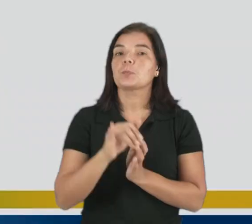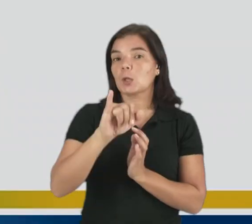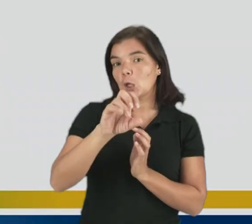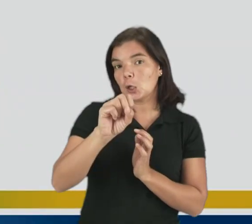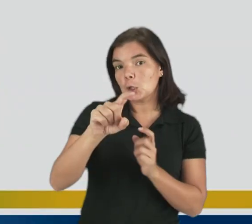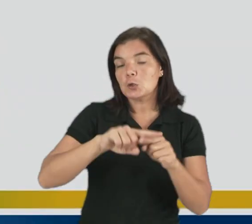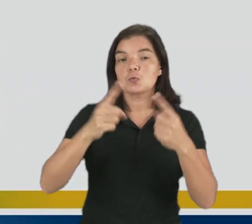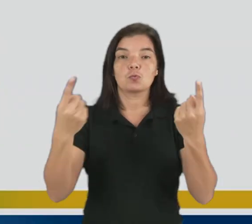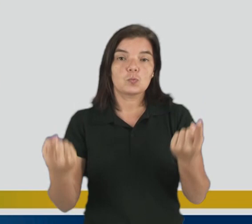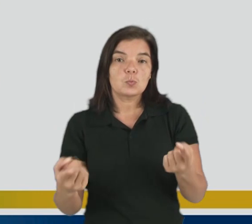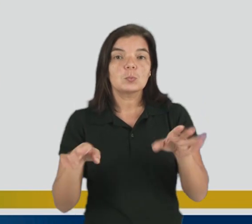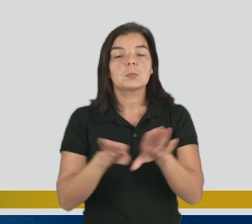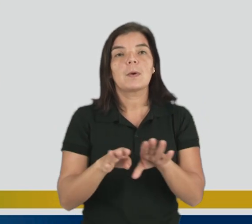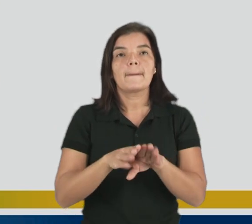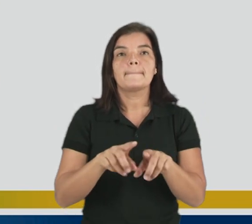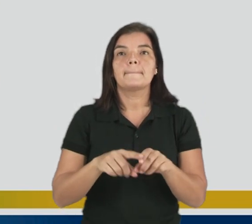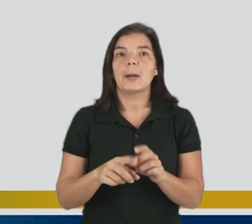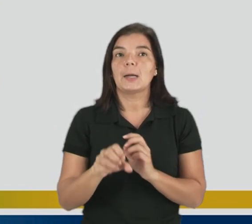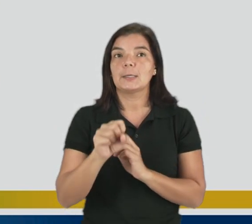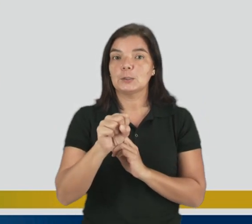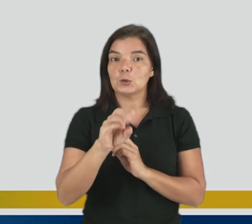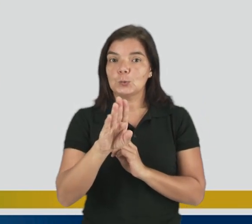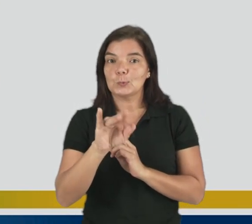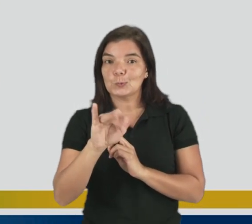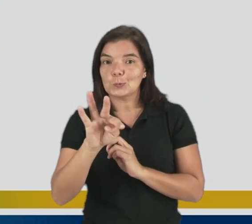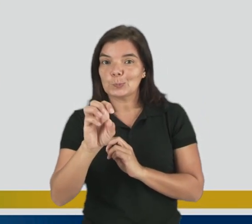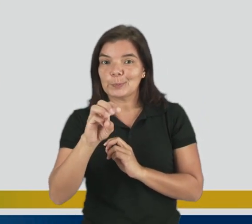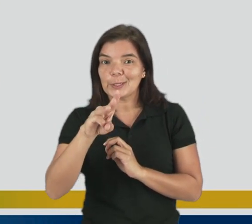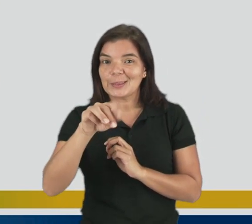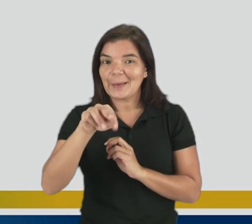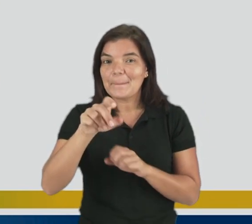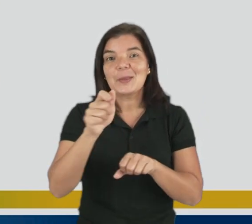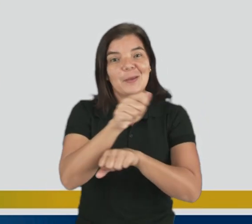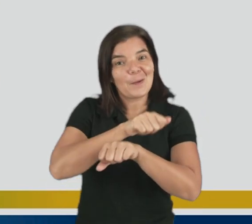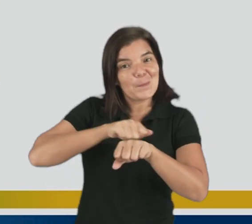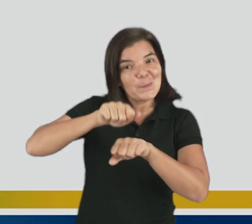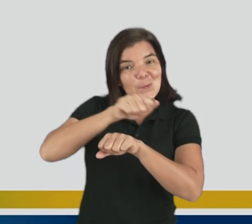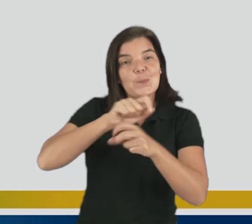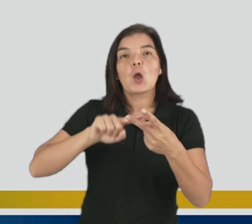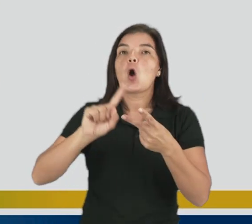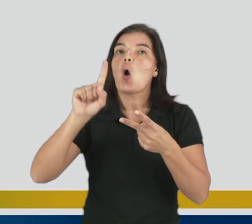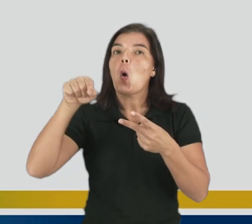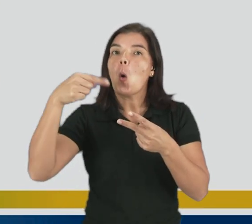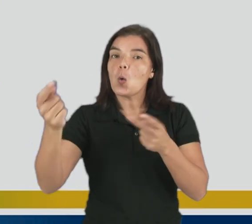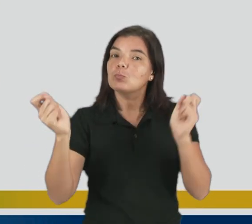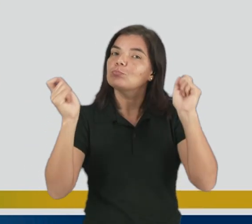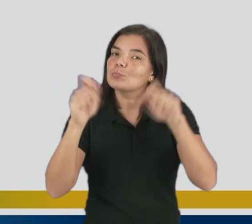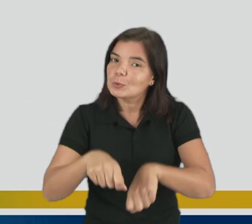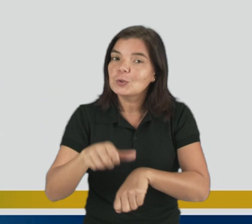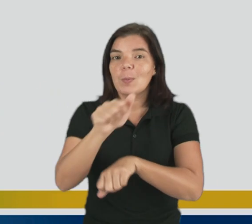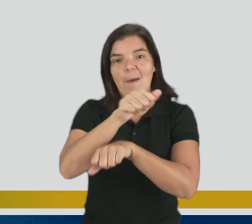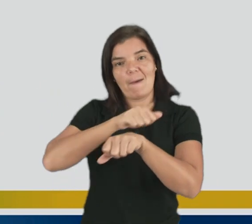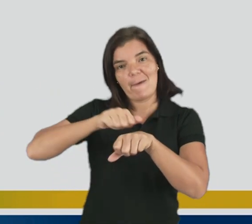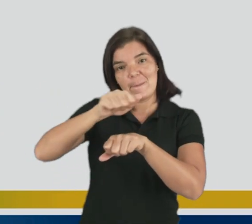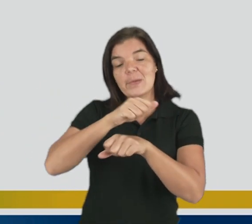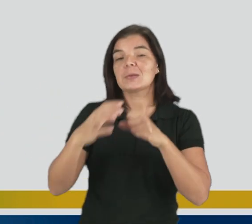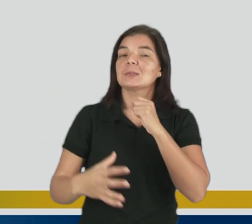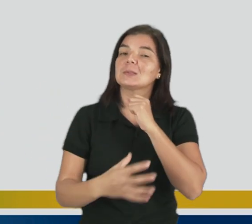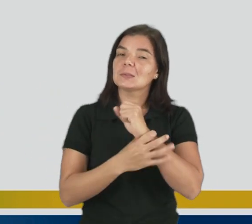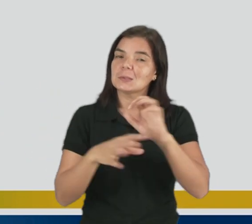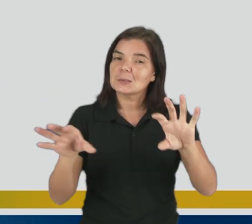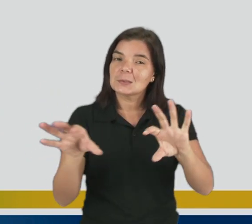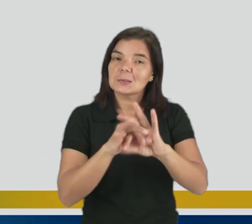isso, mas, subitamente, que é um advérbio, né? Possivelmente, que é outro advérbio, são palavras que vão garantindo